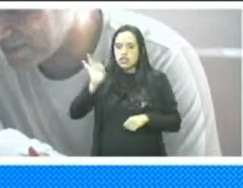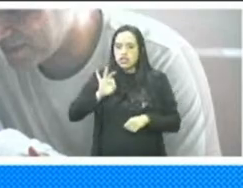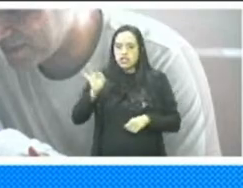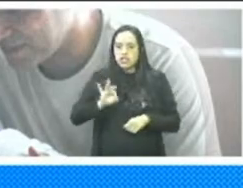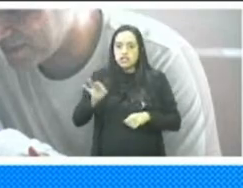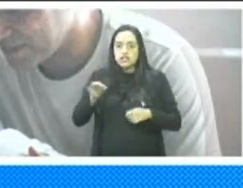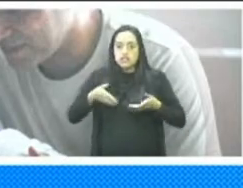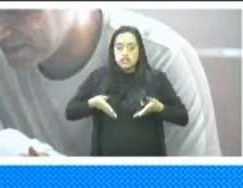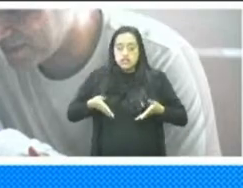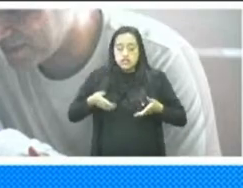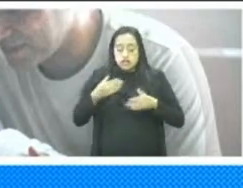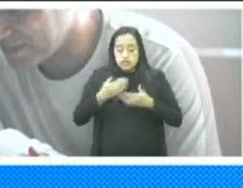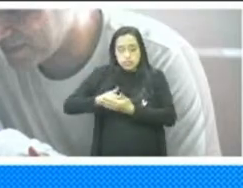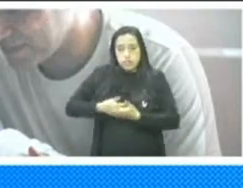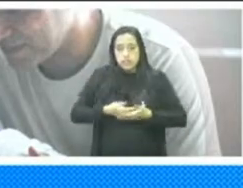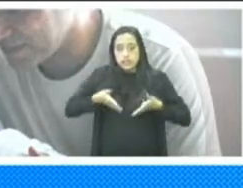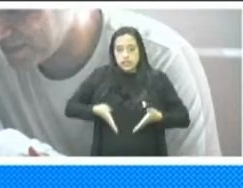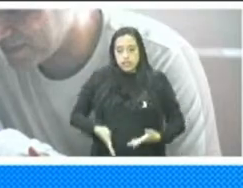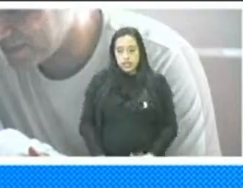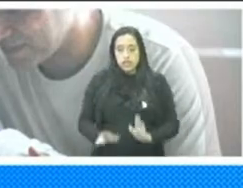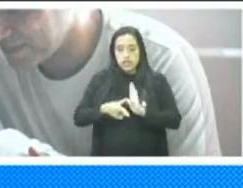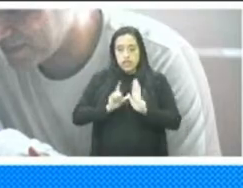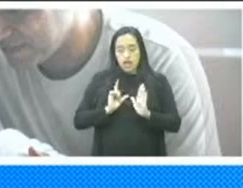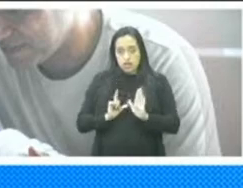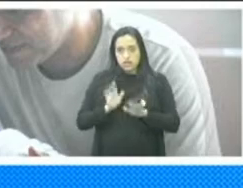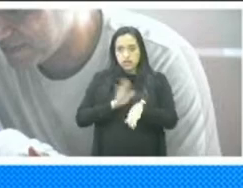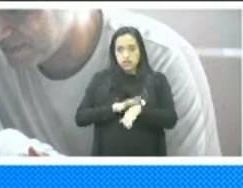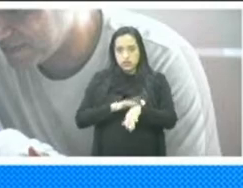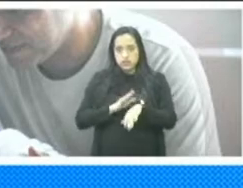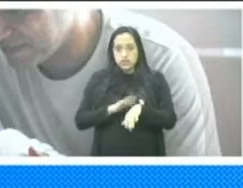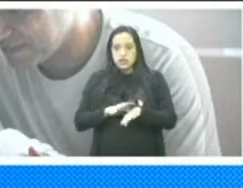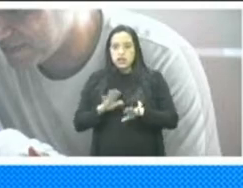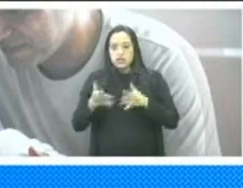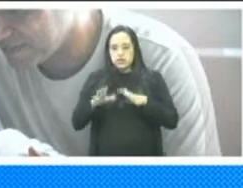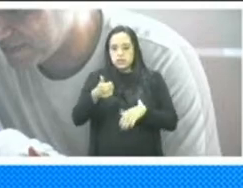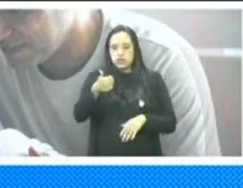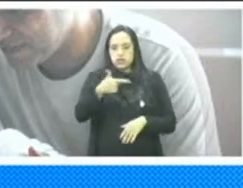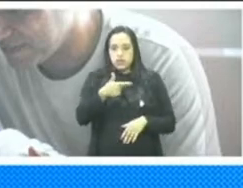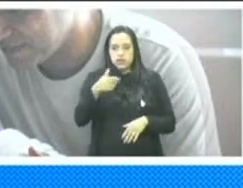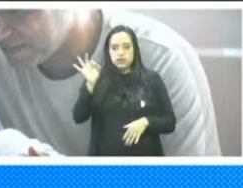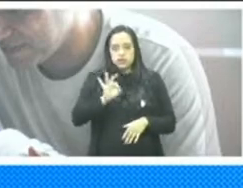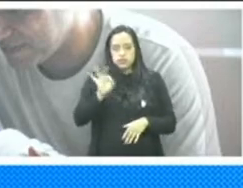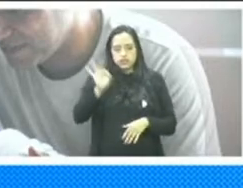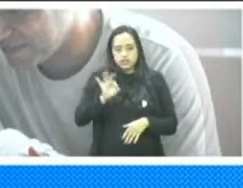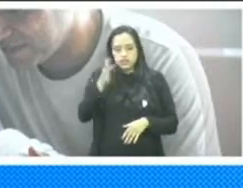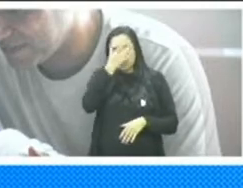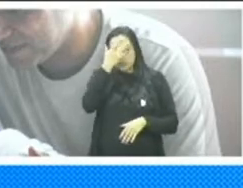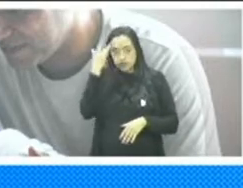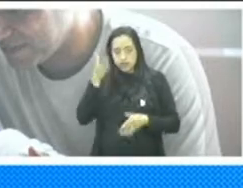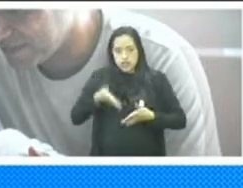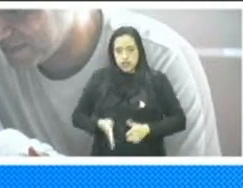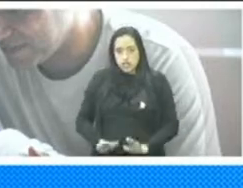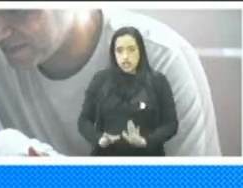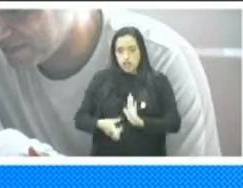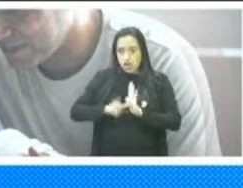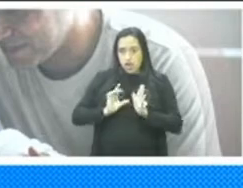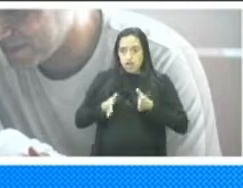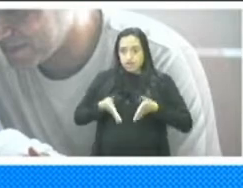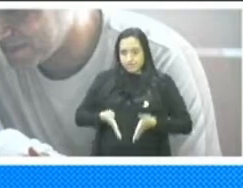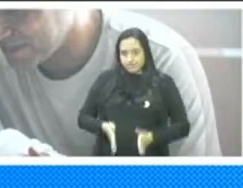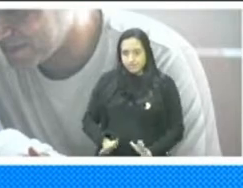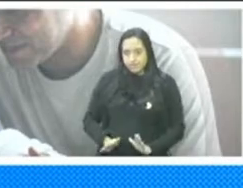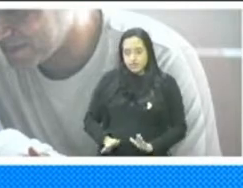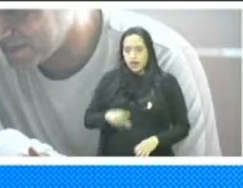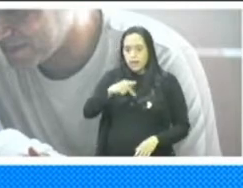no Brasil, né? Então, a gente tem em torno de 12%, como já foi falado aqui, de recém-nascidos,